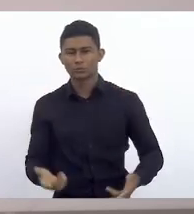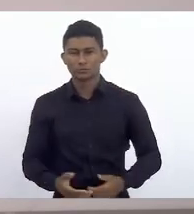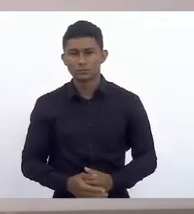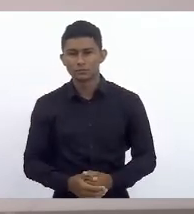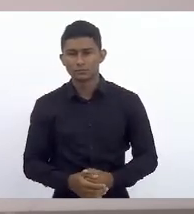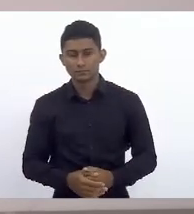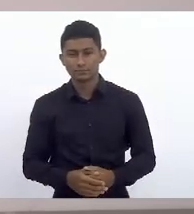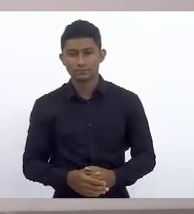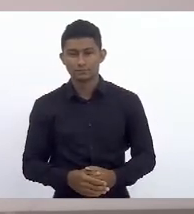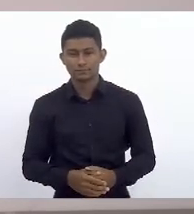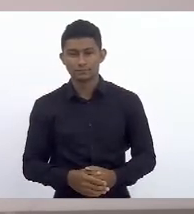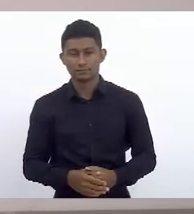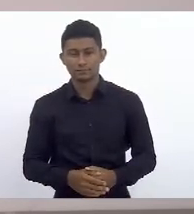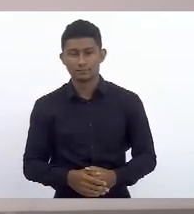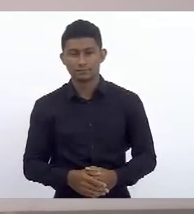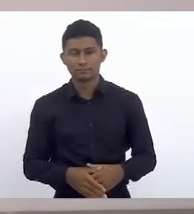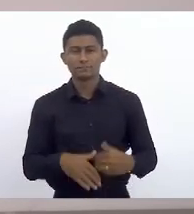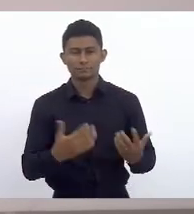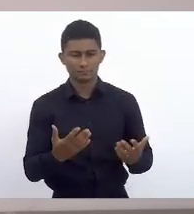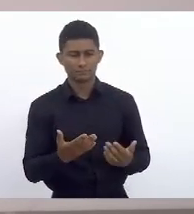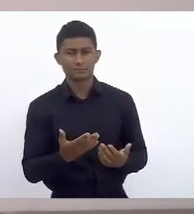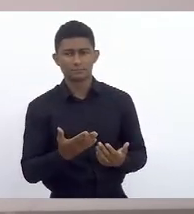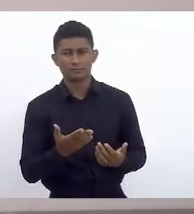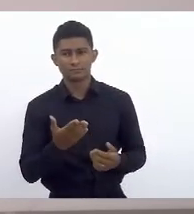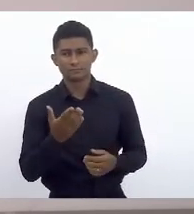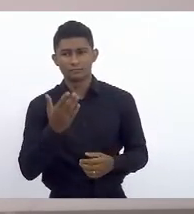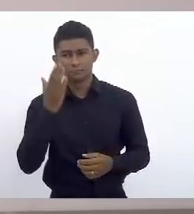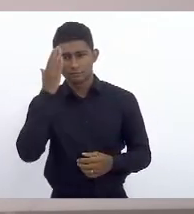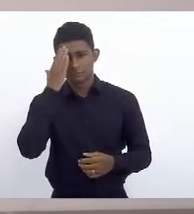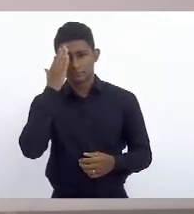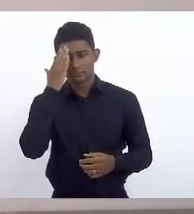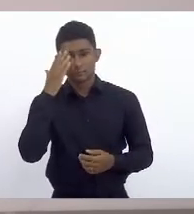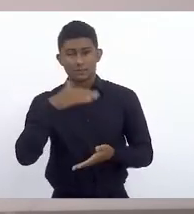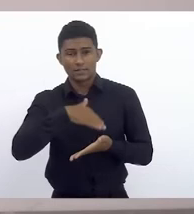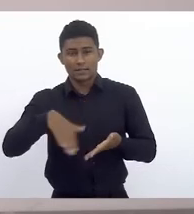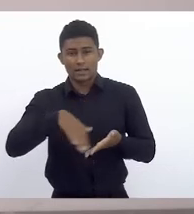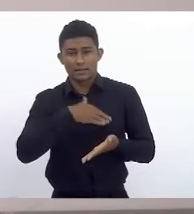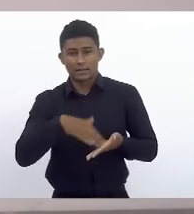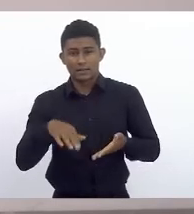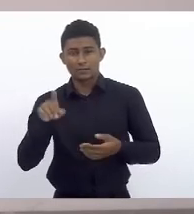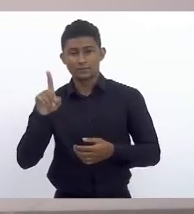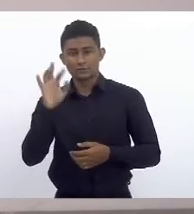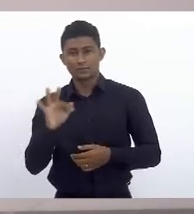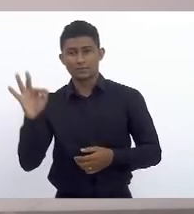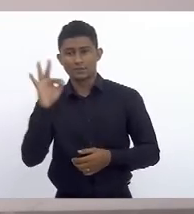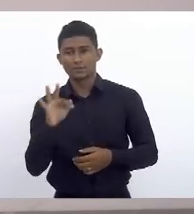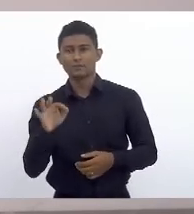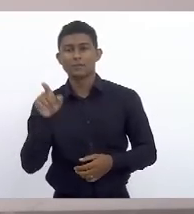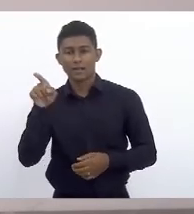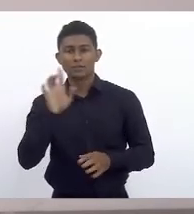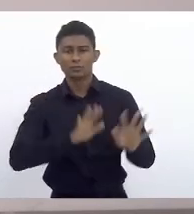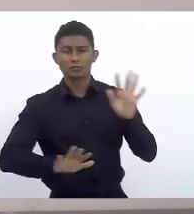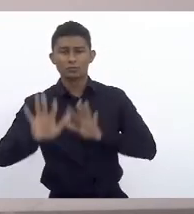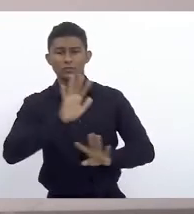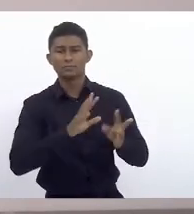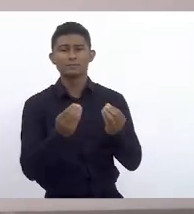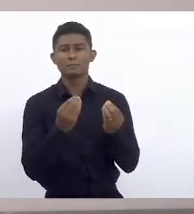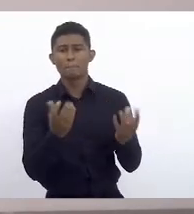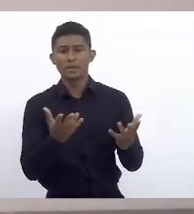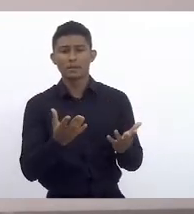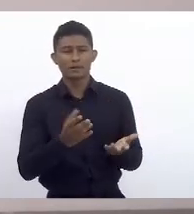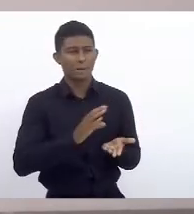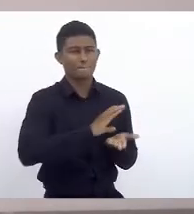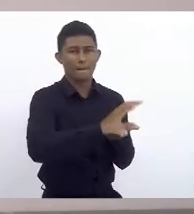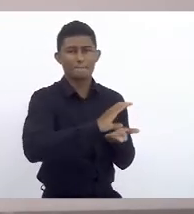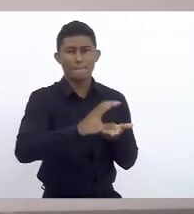de deixar o fundo na Fazenda, mas a gente sabe que o secretário de Fazenda ele cuida de não gastar os recursos. Então,